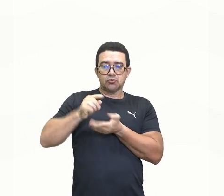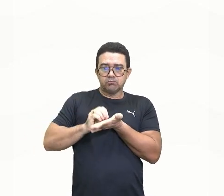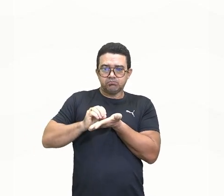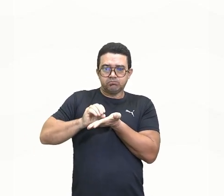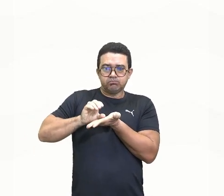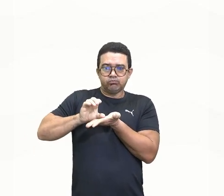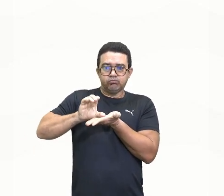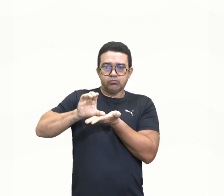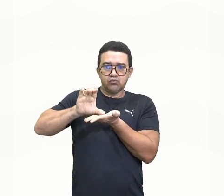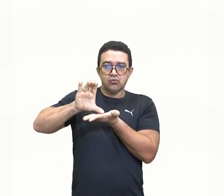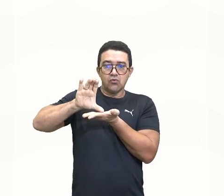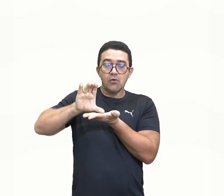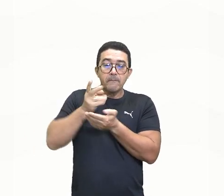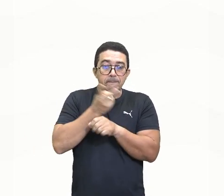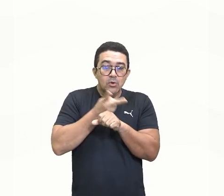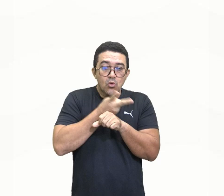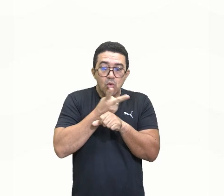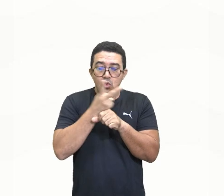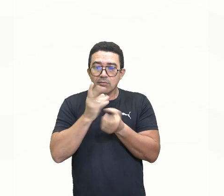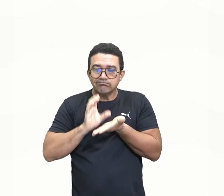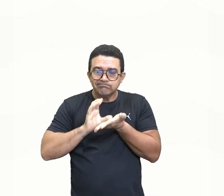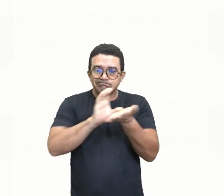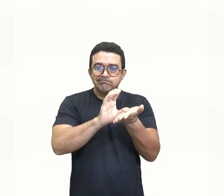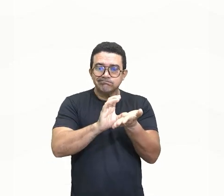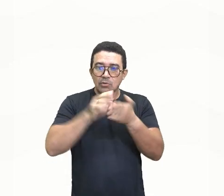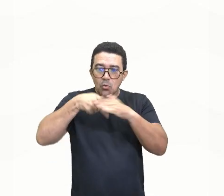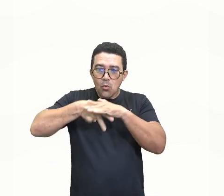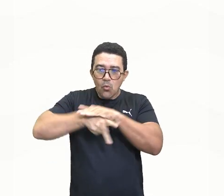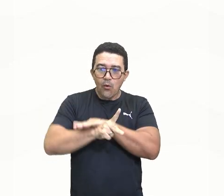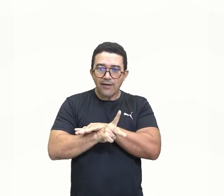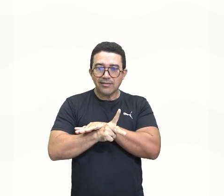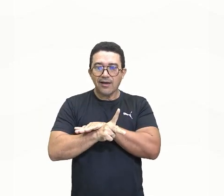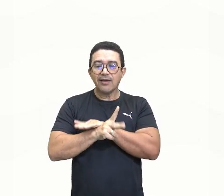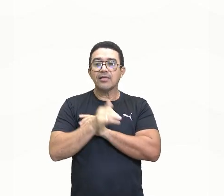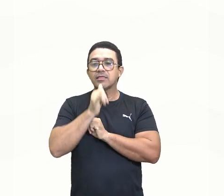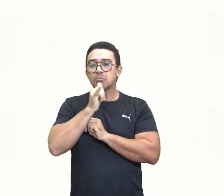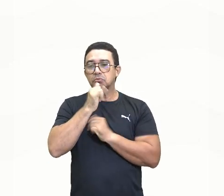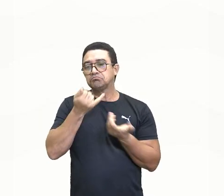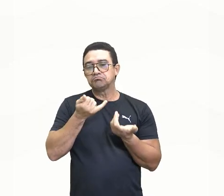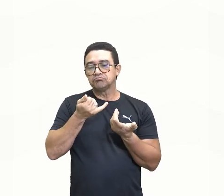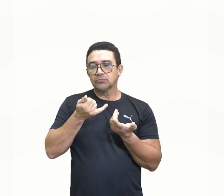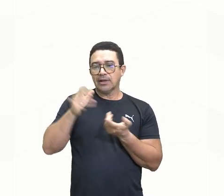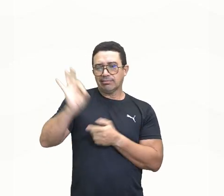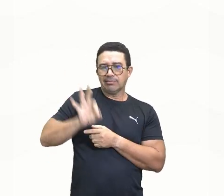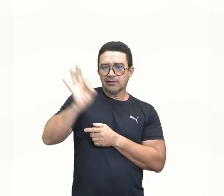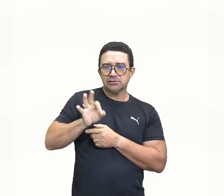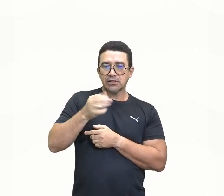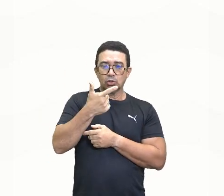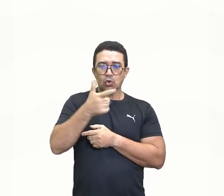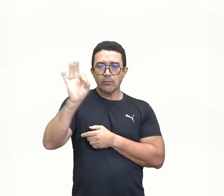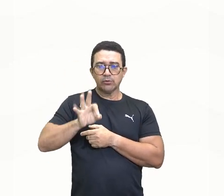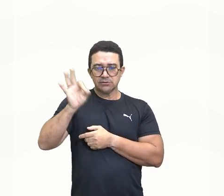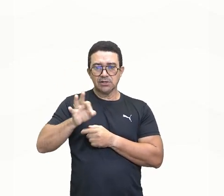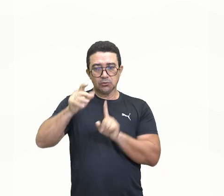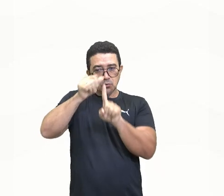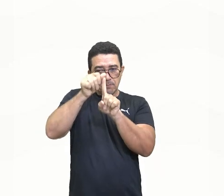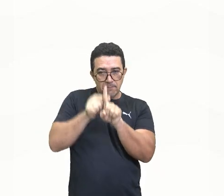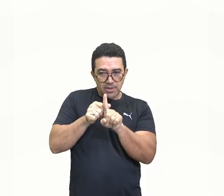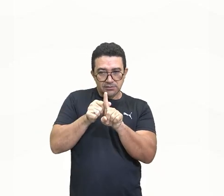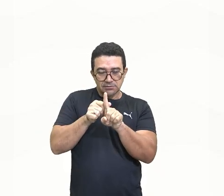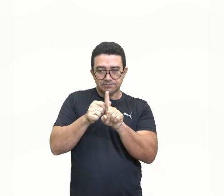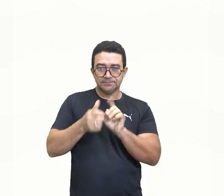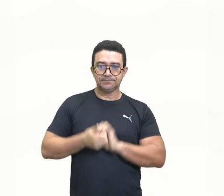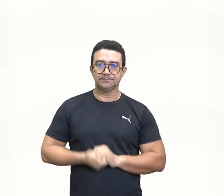com taxa, olha aí, ó, com a taxa de juros simples de 2% ao mês. Tá